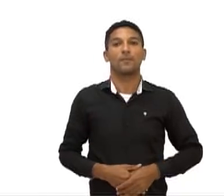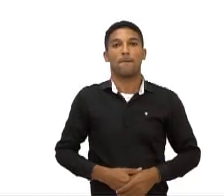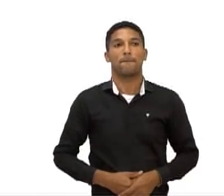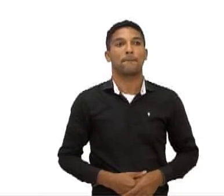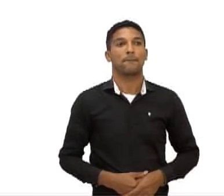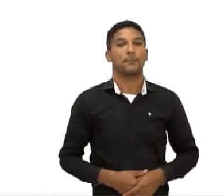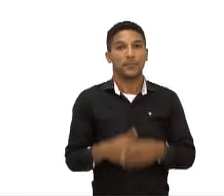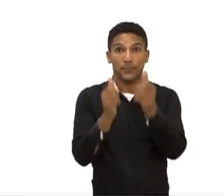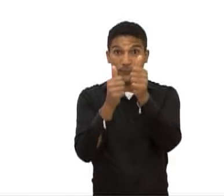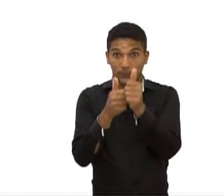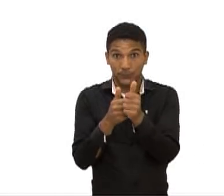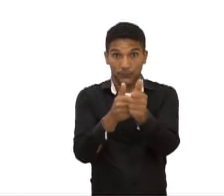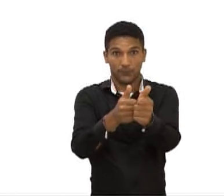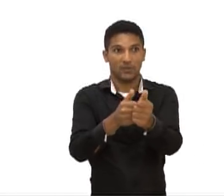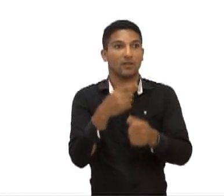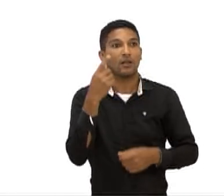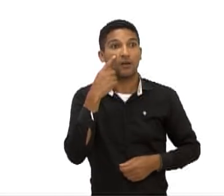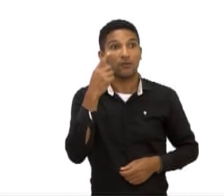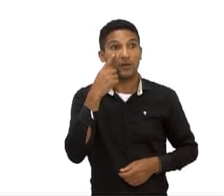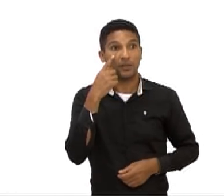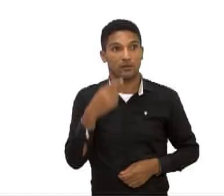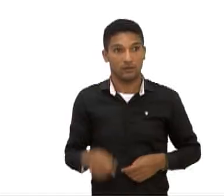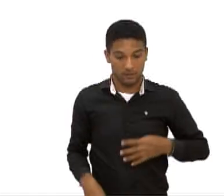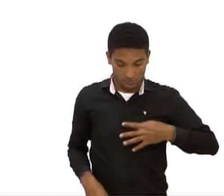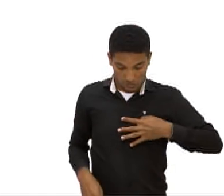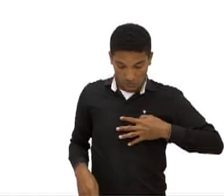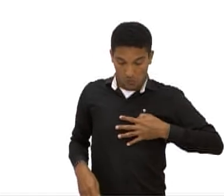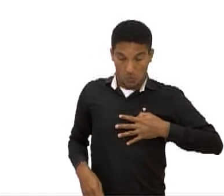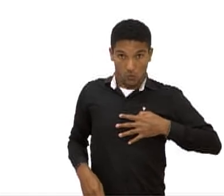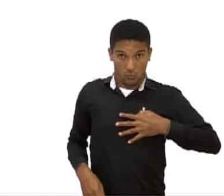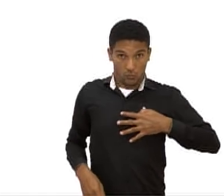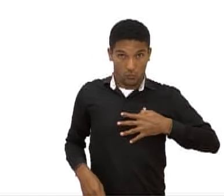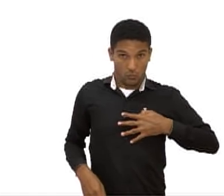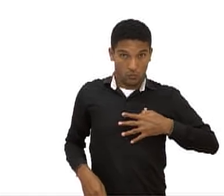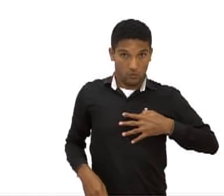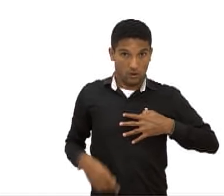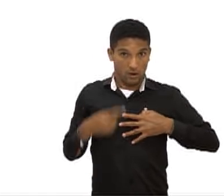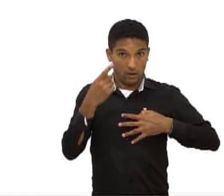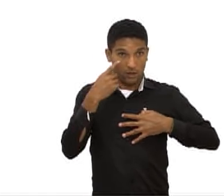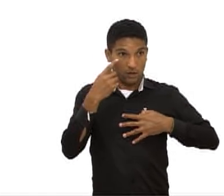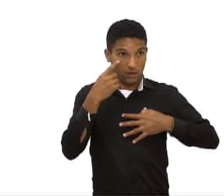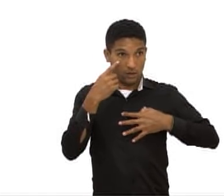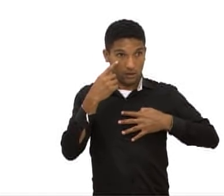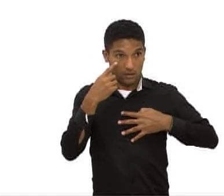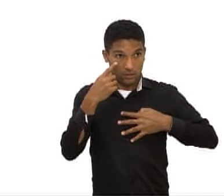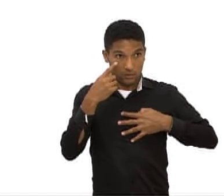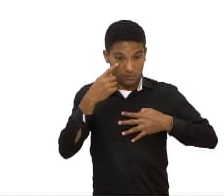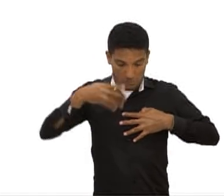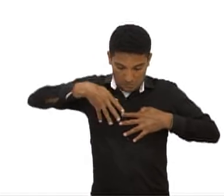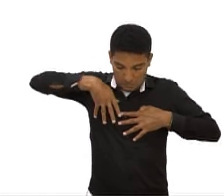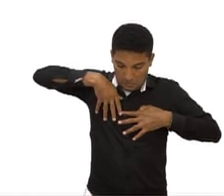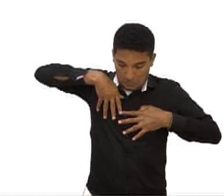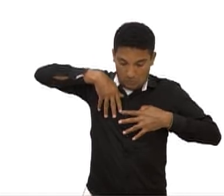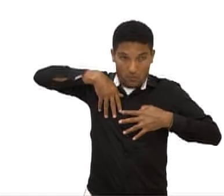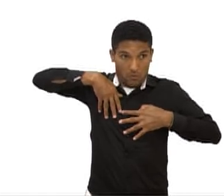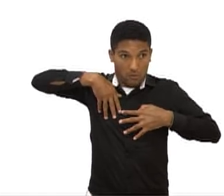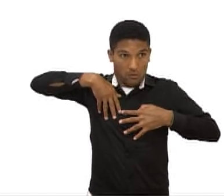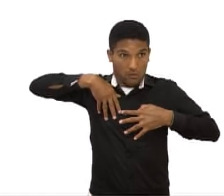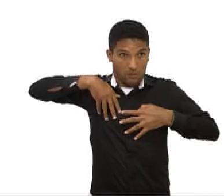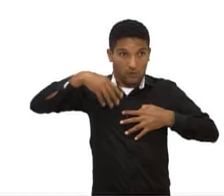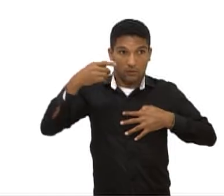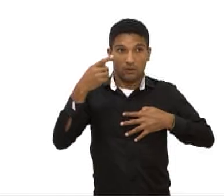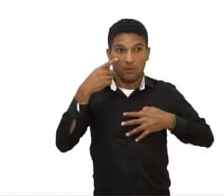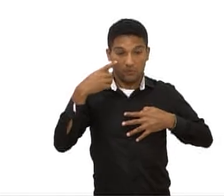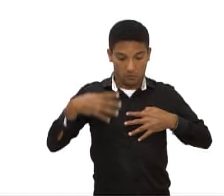aí em casa. Cada quadradinho representa um quarteirão na planta de um parque florestal.